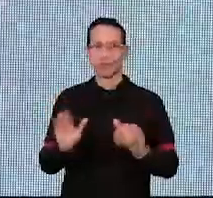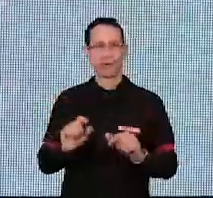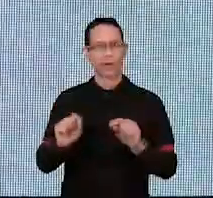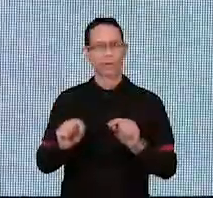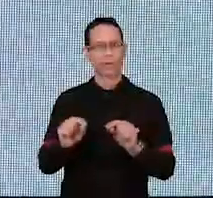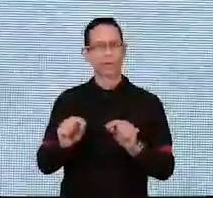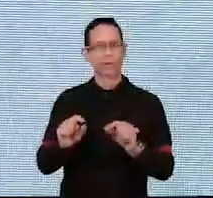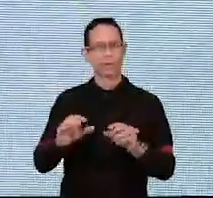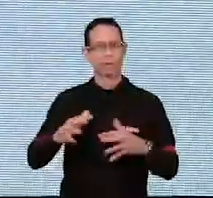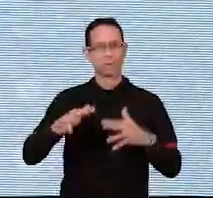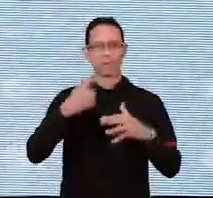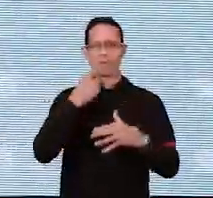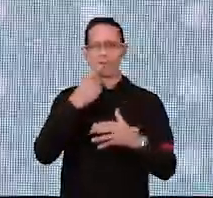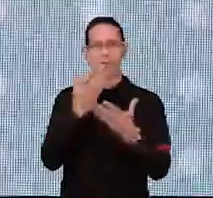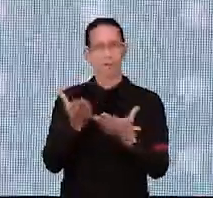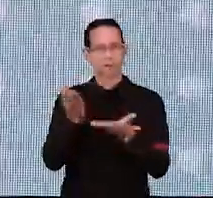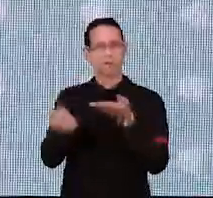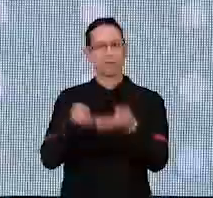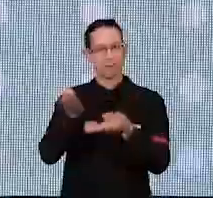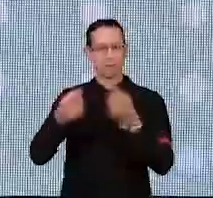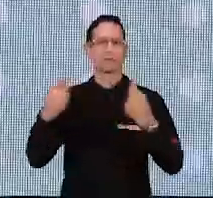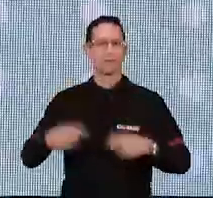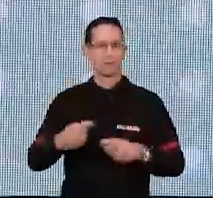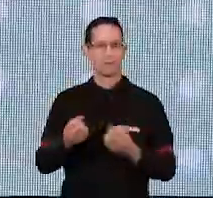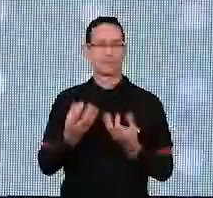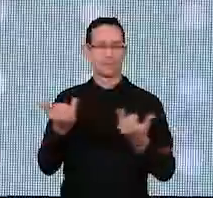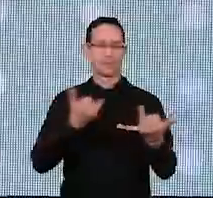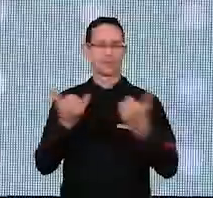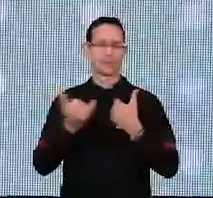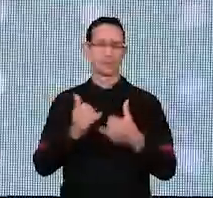uma informação importante para o tratamento.